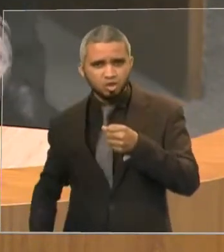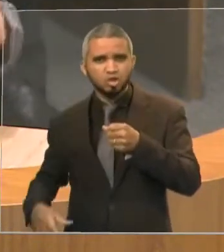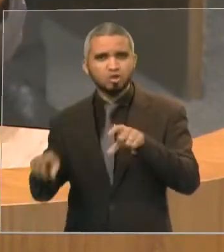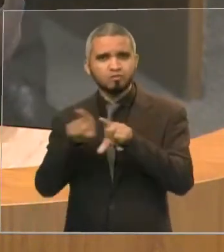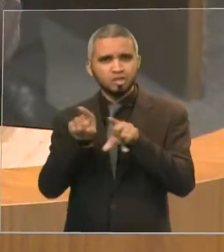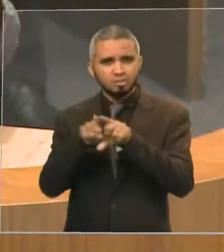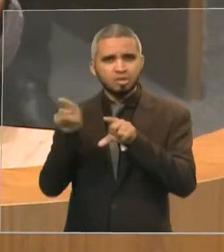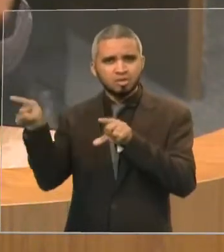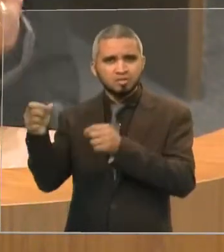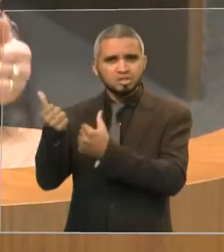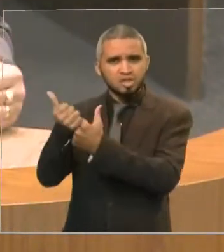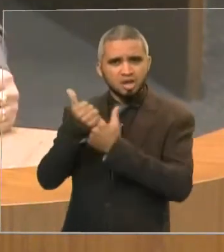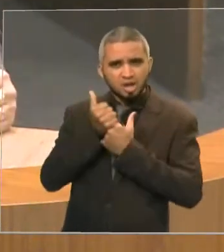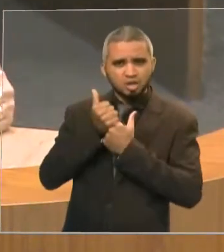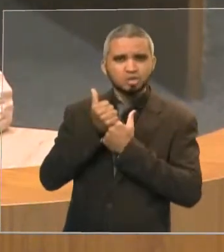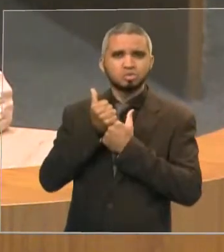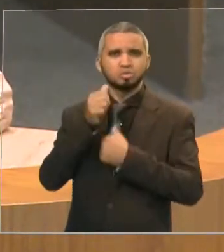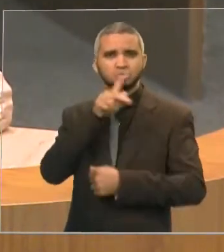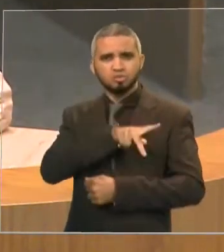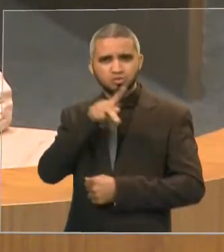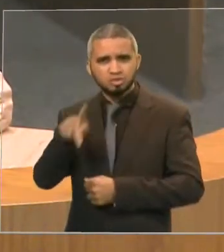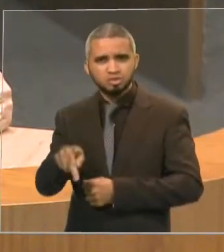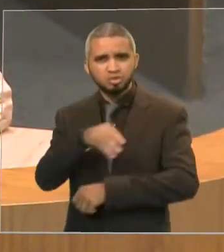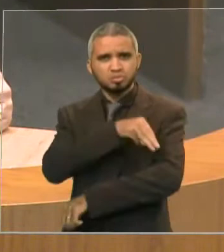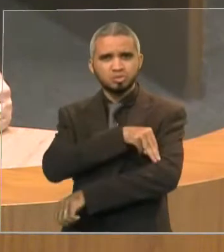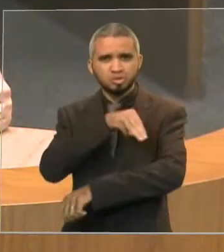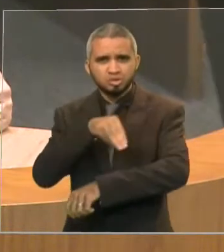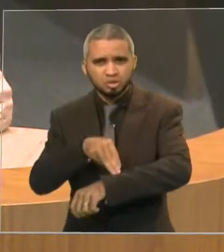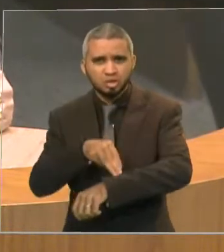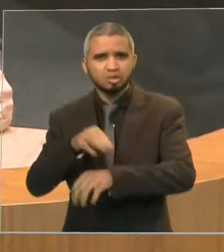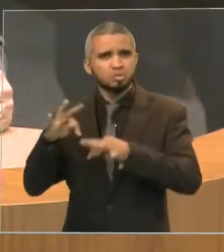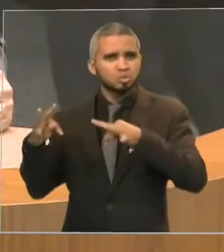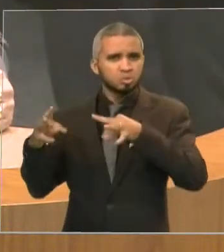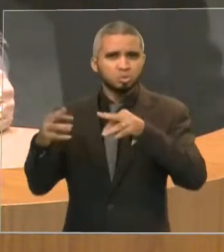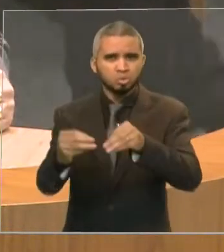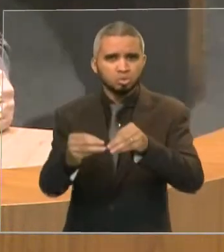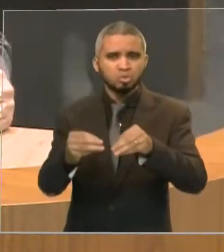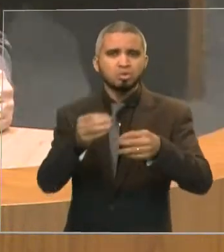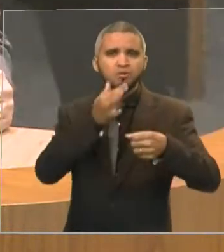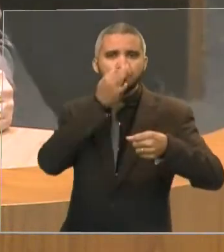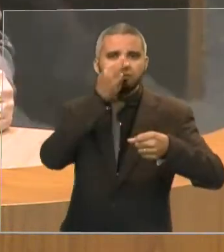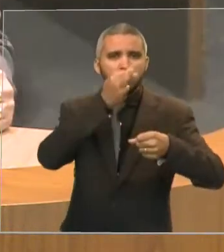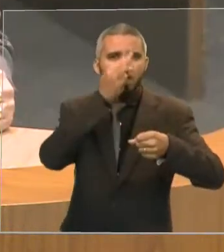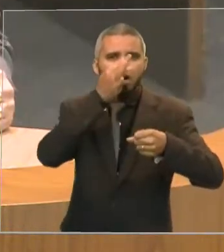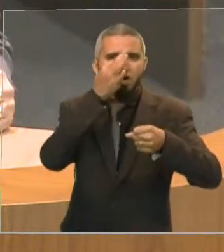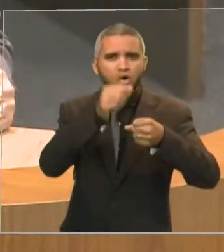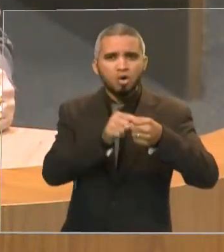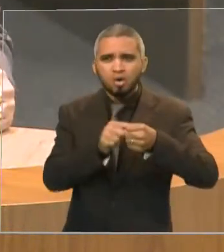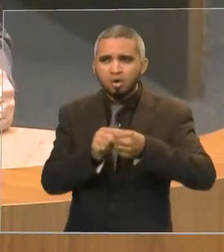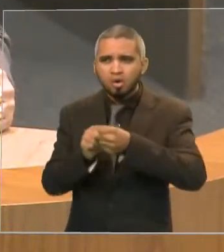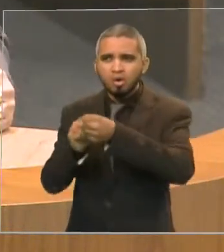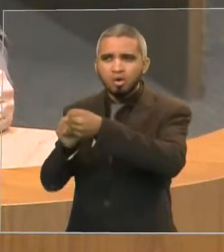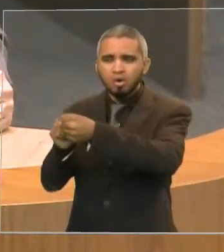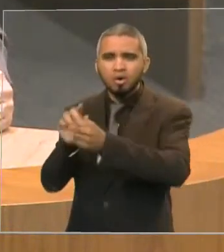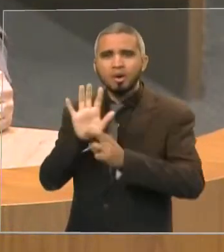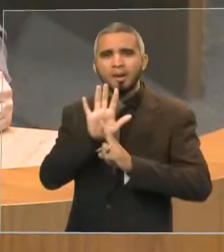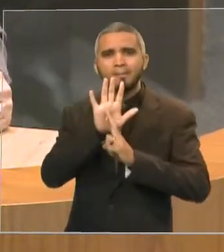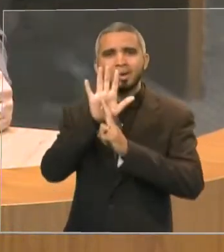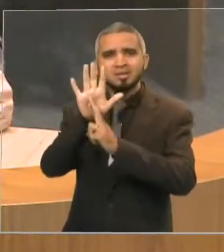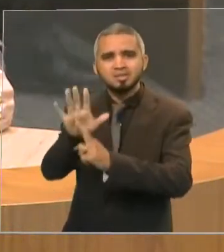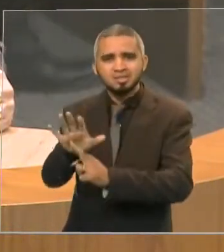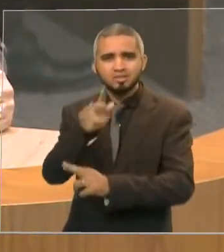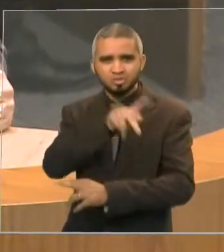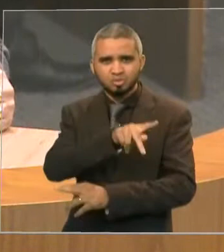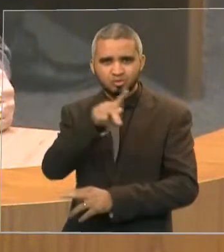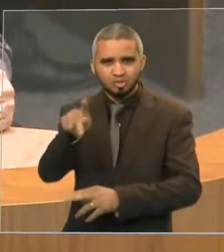funcionalismo público, ao magistério do nosso Estado, ela queria ofertar aquela rosa em nome dos professores. E